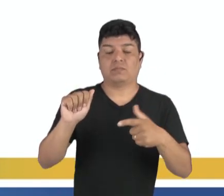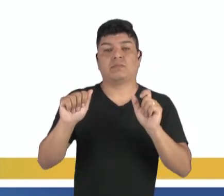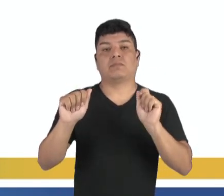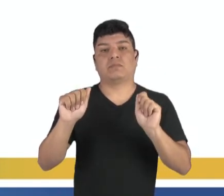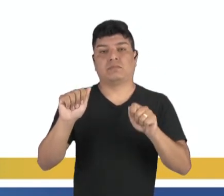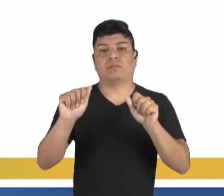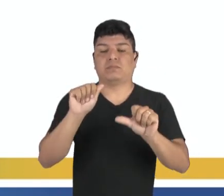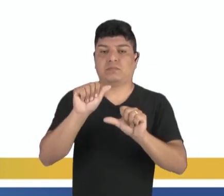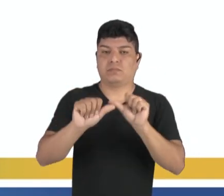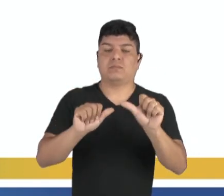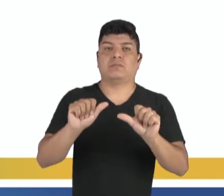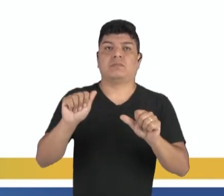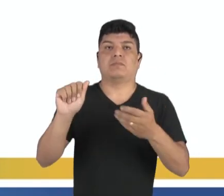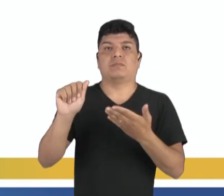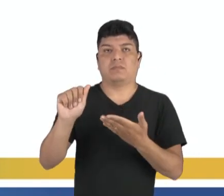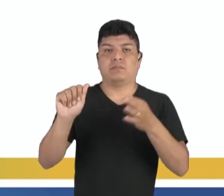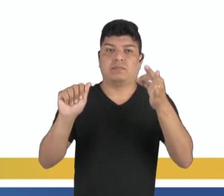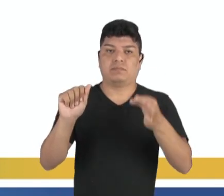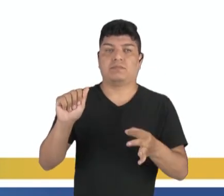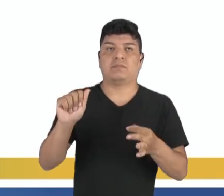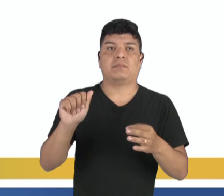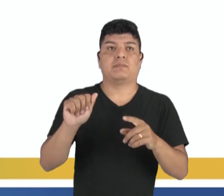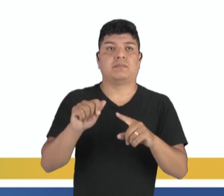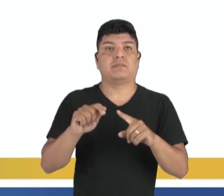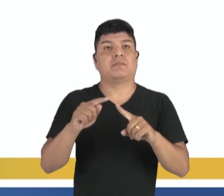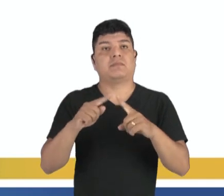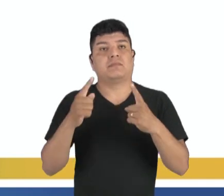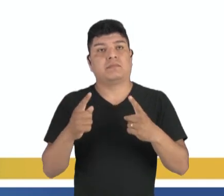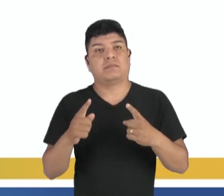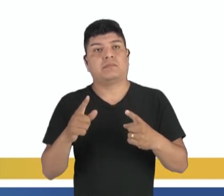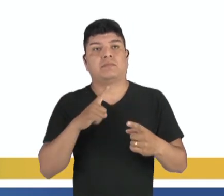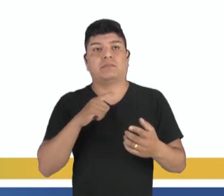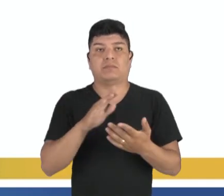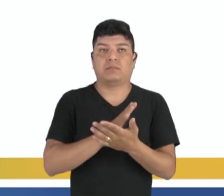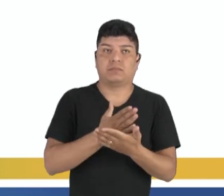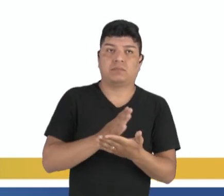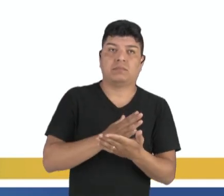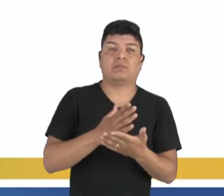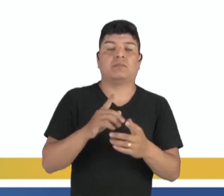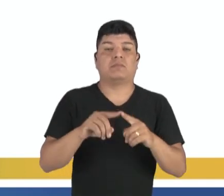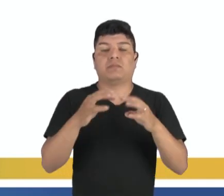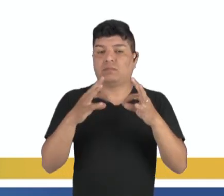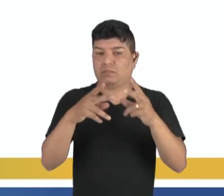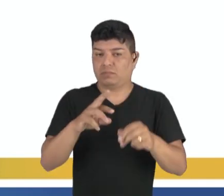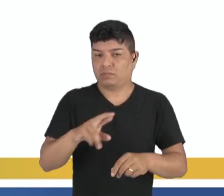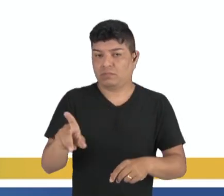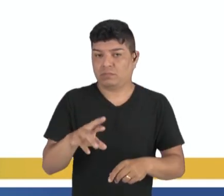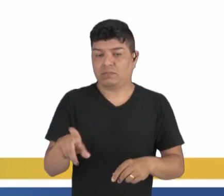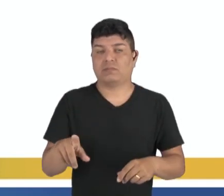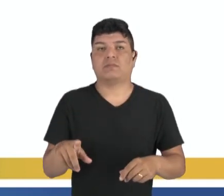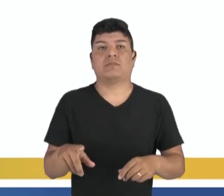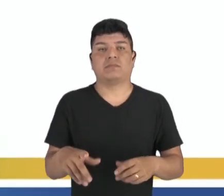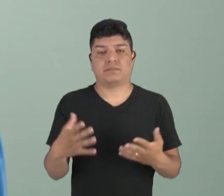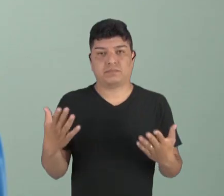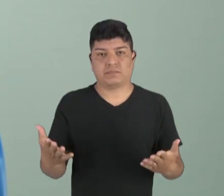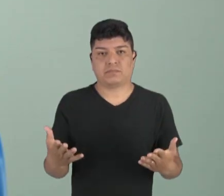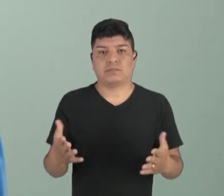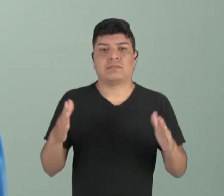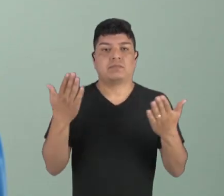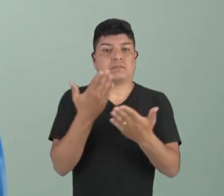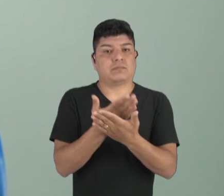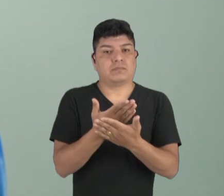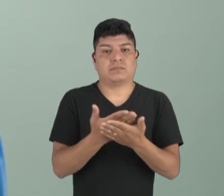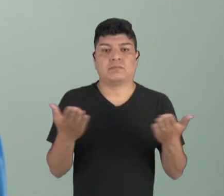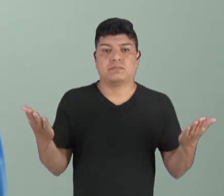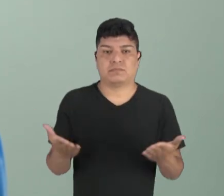outros mecanismos, tá? É claro que aí no meio pode ter alguma que é causada por vírus, mas não são todas, tá? Então essa foi a nossa